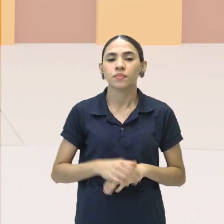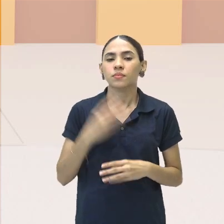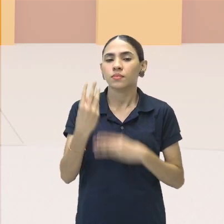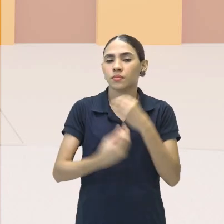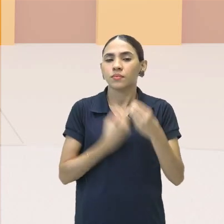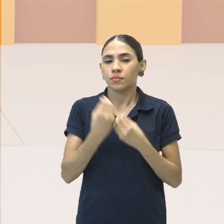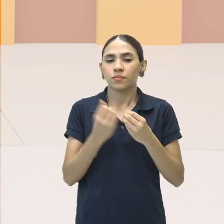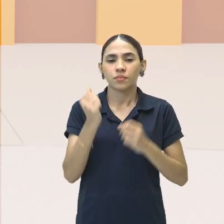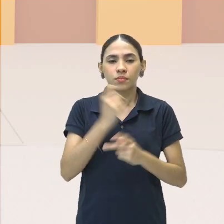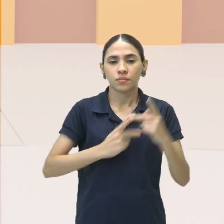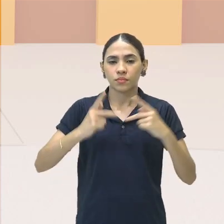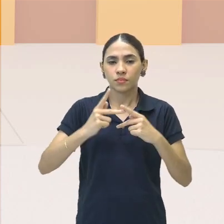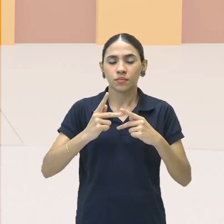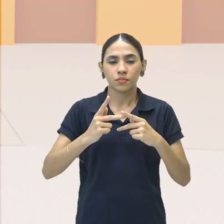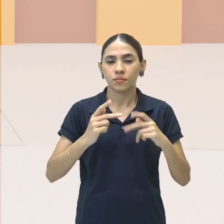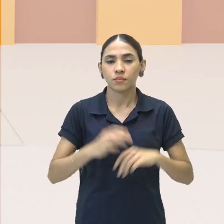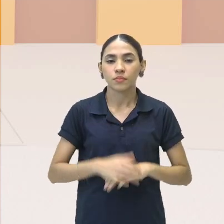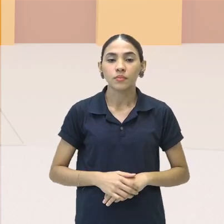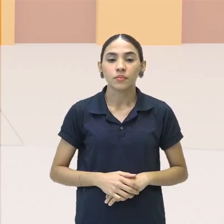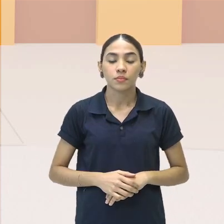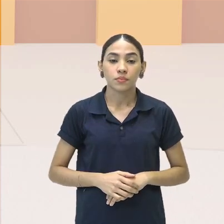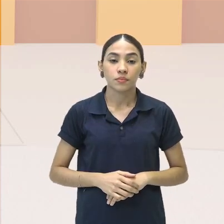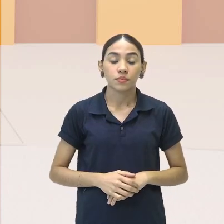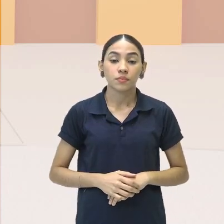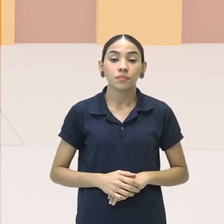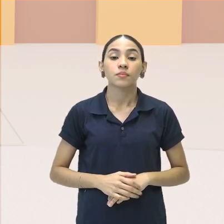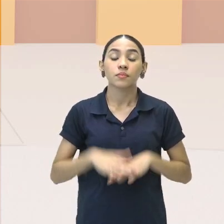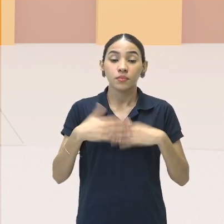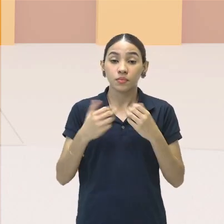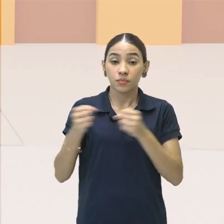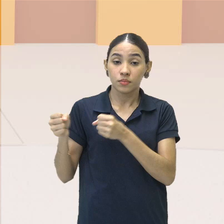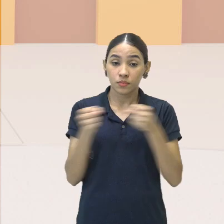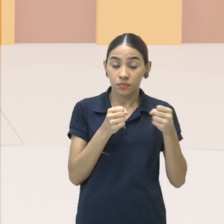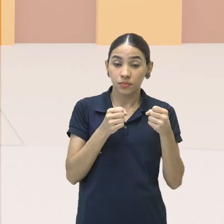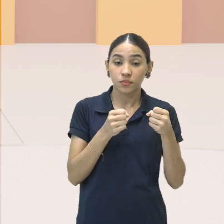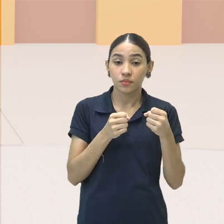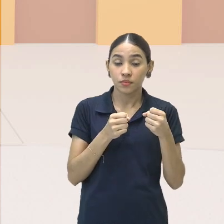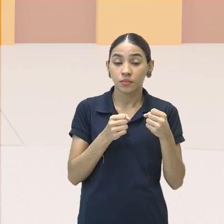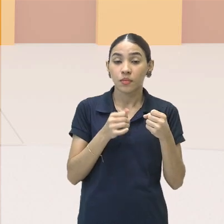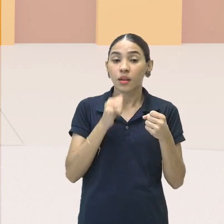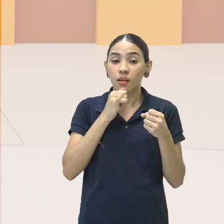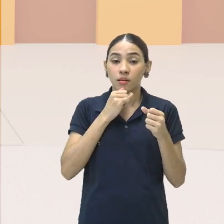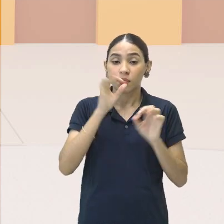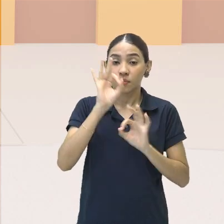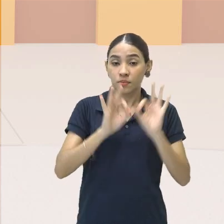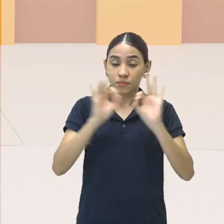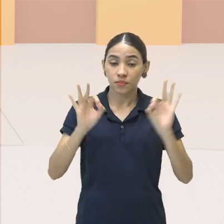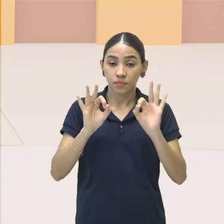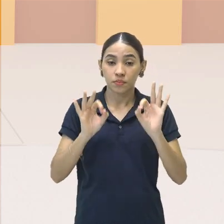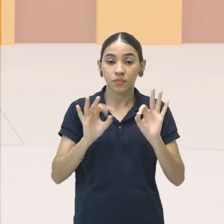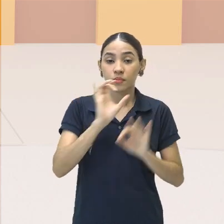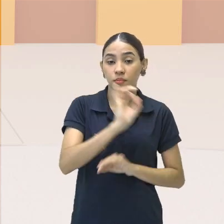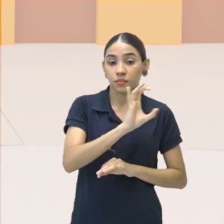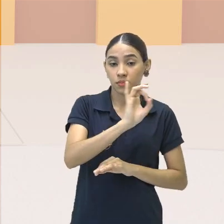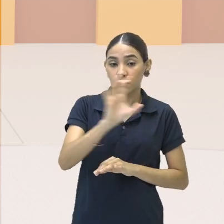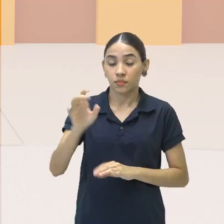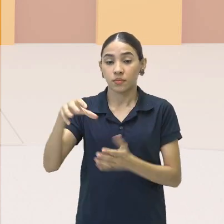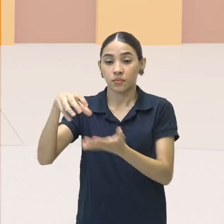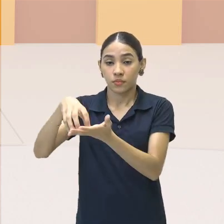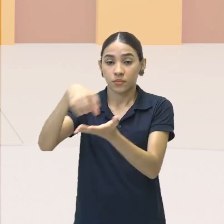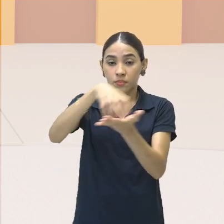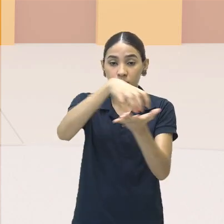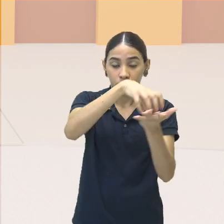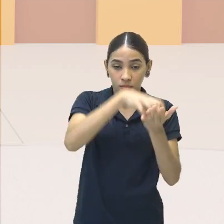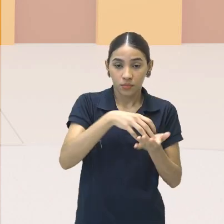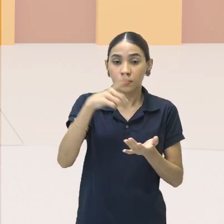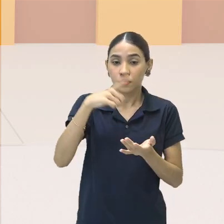era a administração nas capitanias hereditárias? O poder ele era fragmentado. Então, cada capitania hereditária